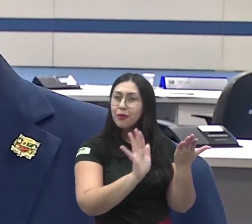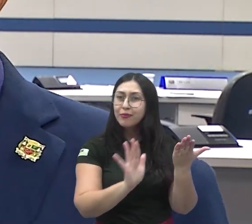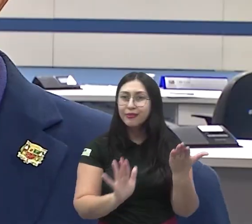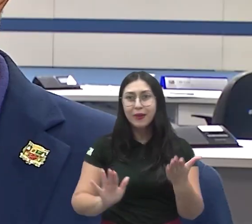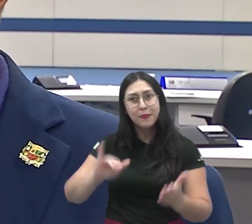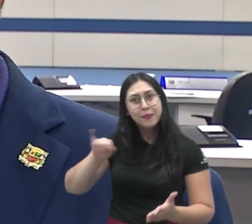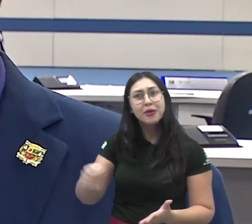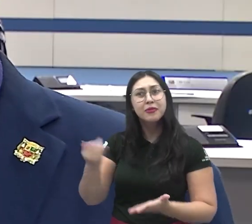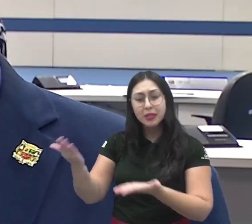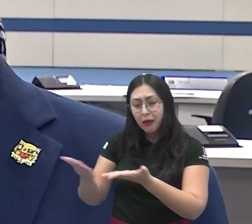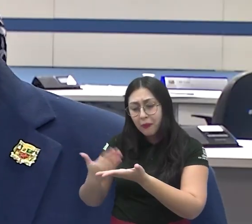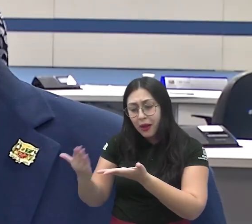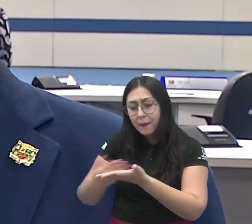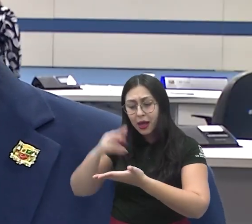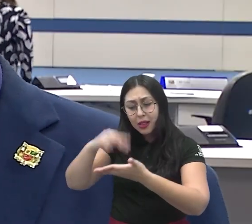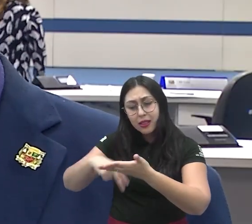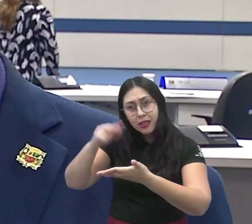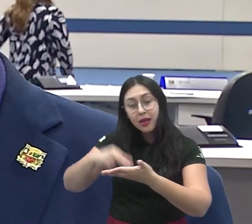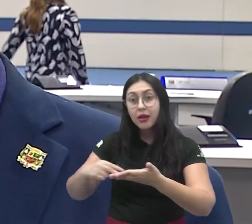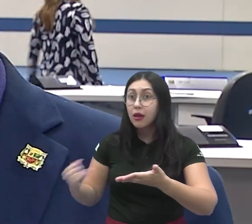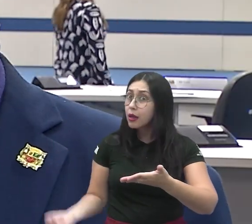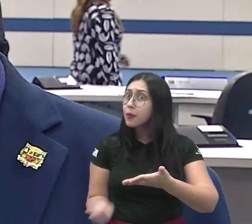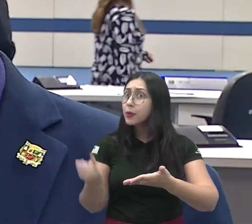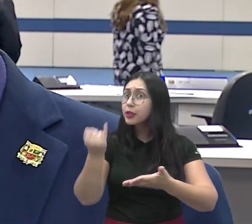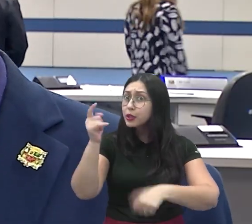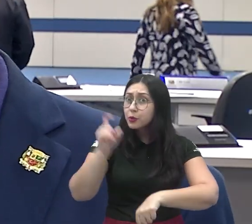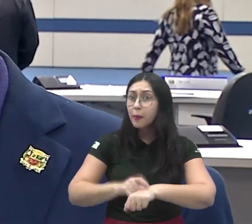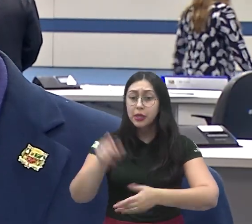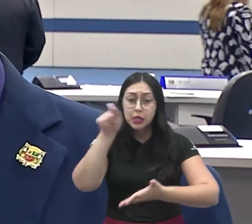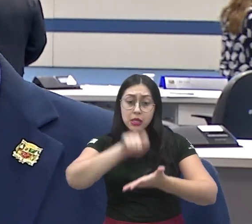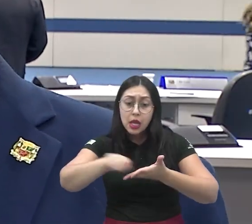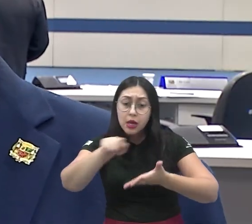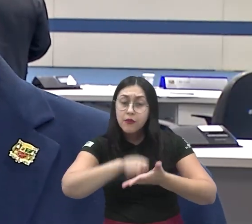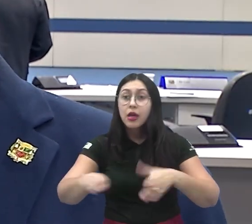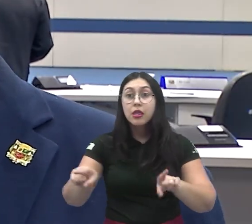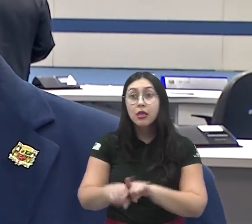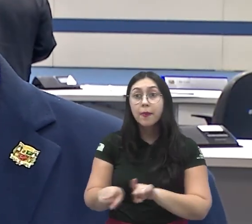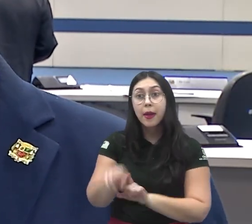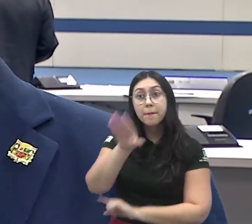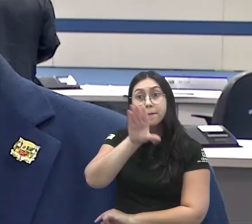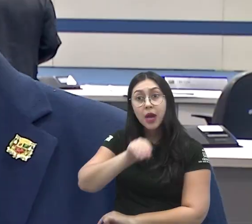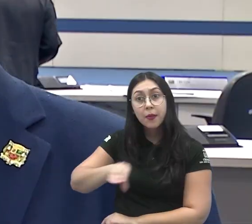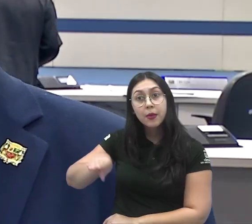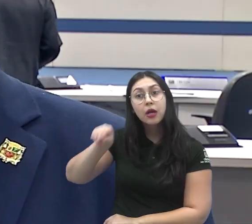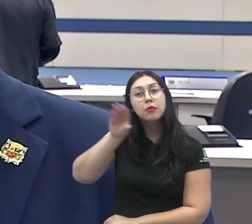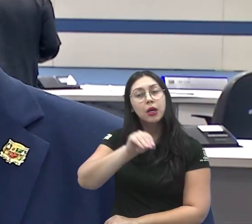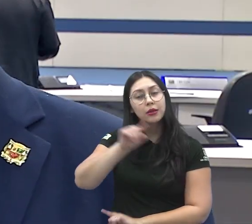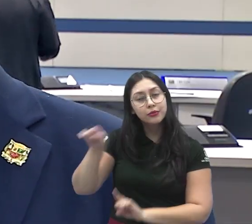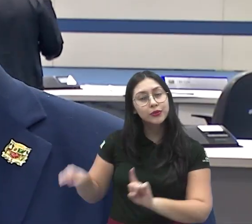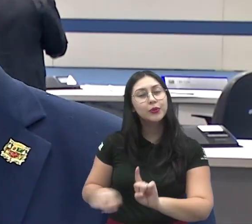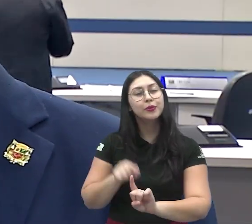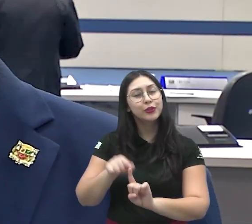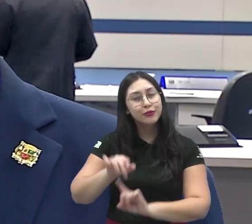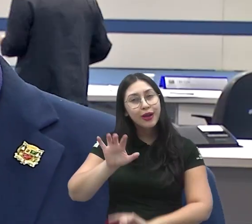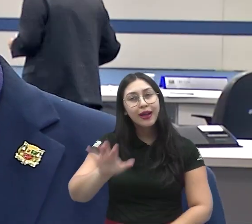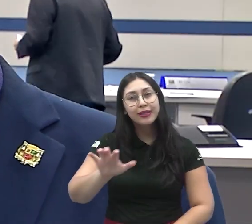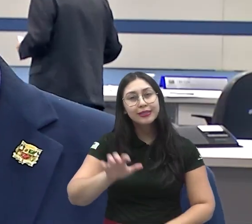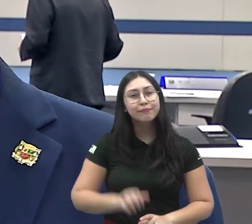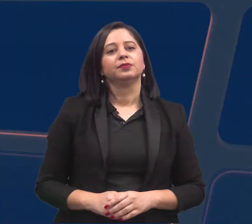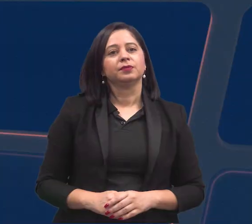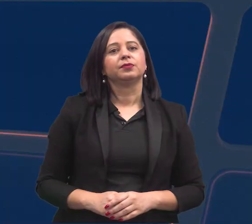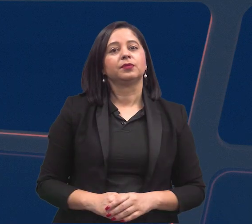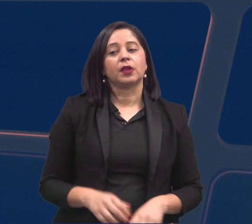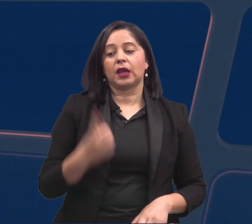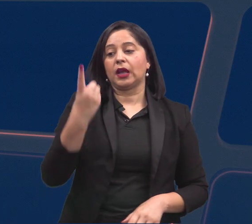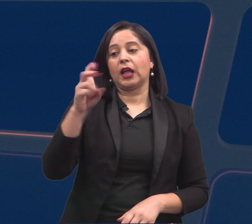celular e voltar lá, ler os livros, que é tão importante, né, para a caligrafia, para falas, pronúncias. Esse é o objetivo do nosso